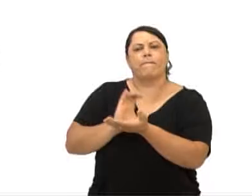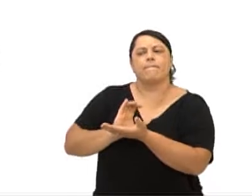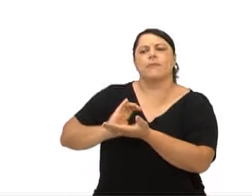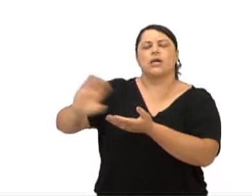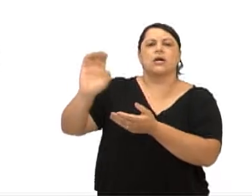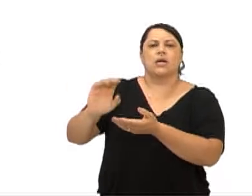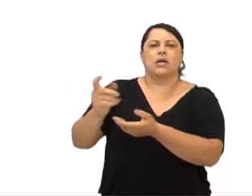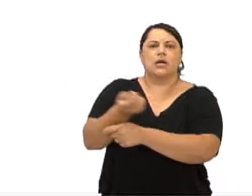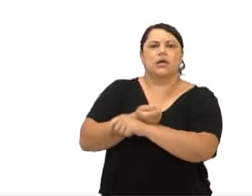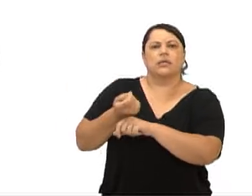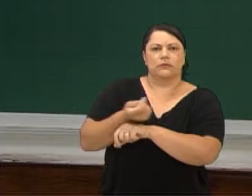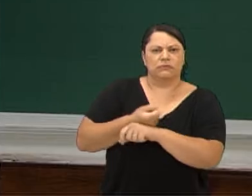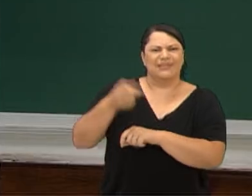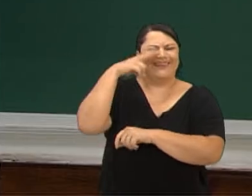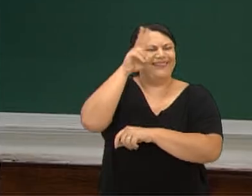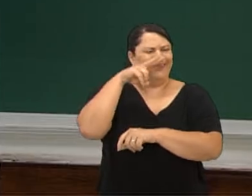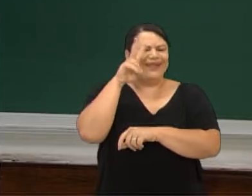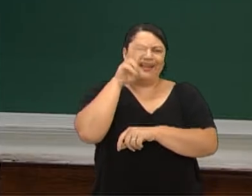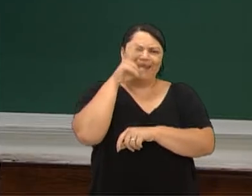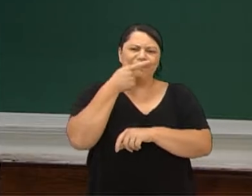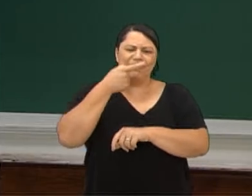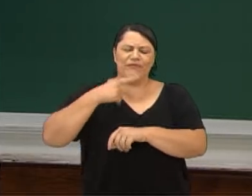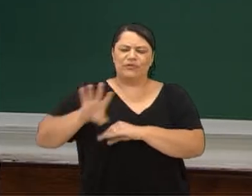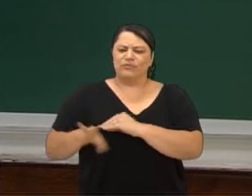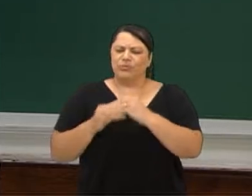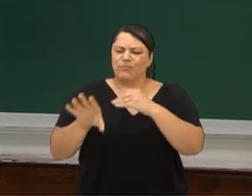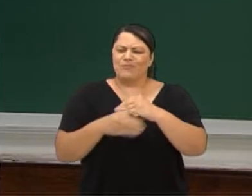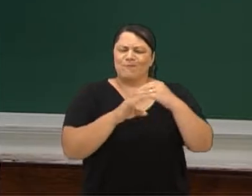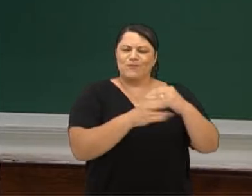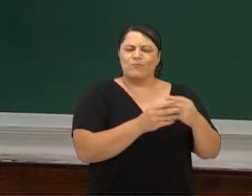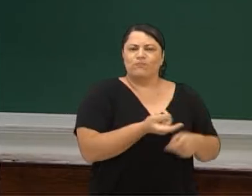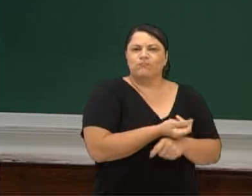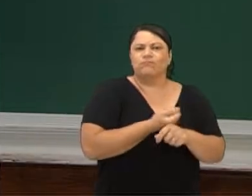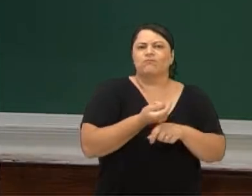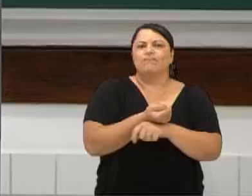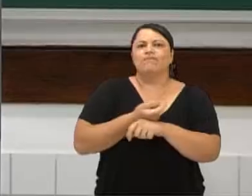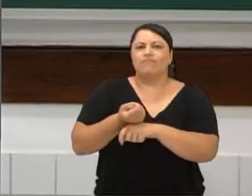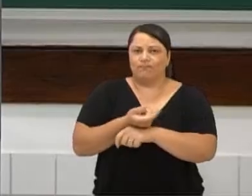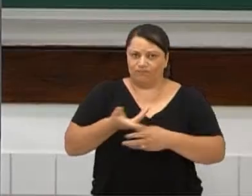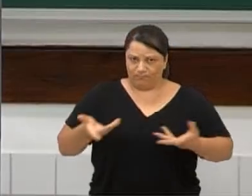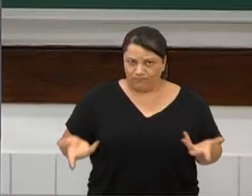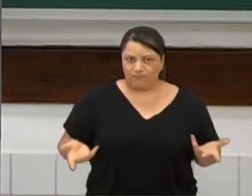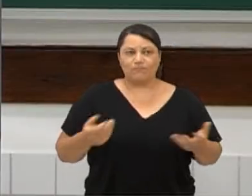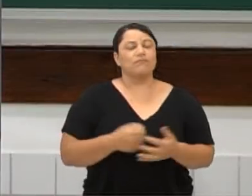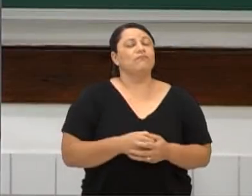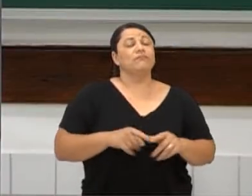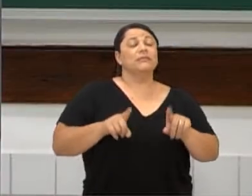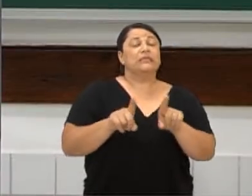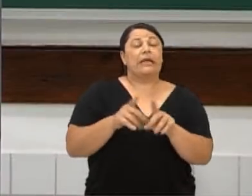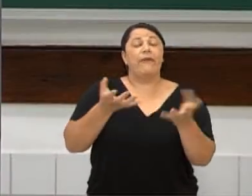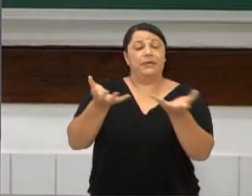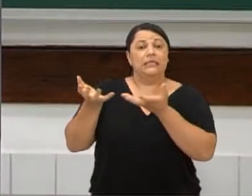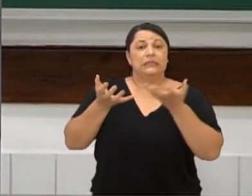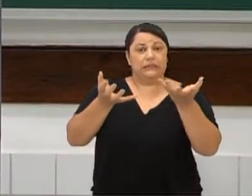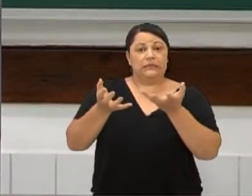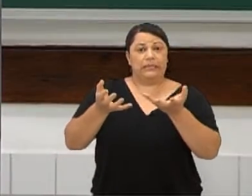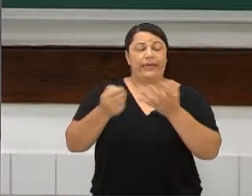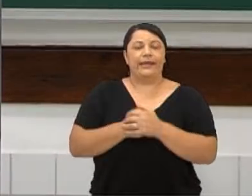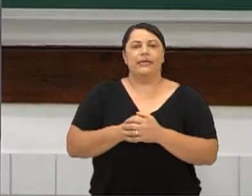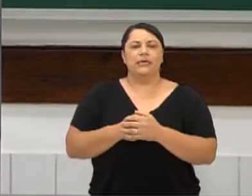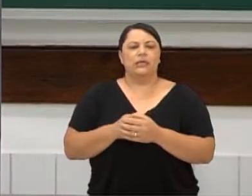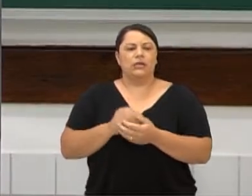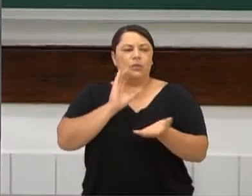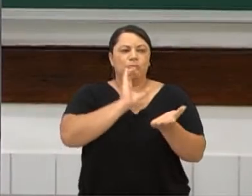que a gente falou sobre a concentração, a acumulação de riqueza, de dinheiro? Pois bem, eles queriam reinvestir esse